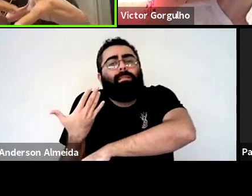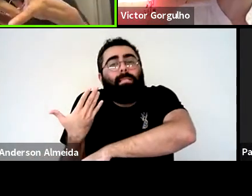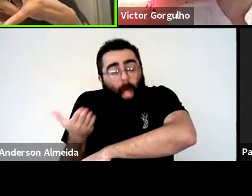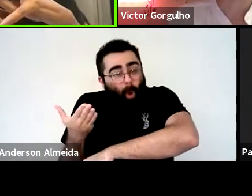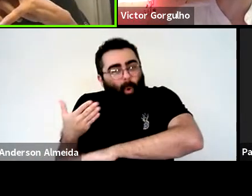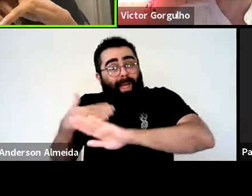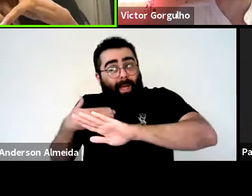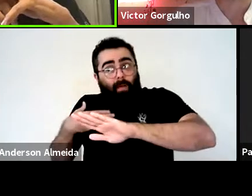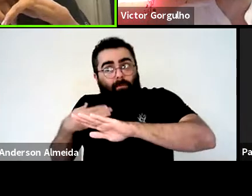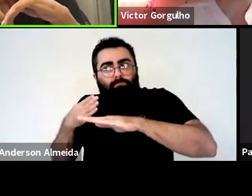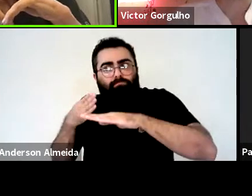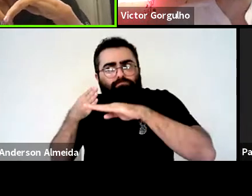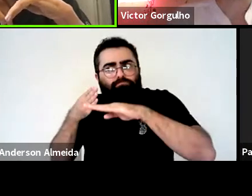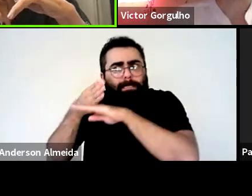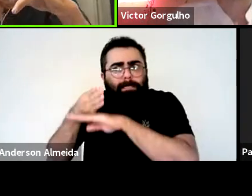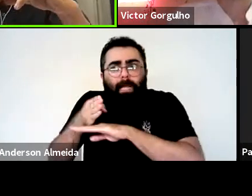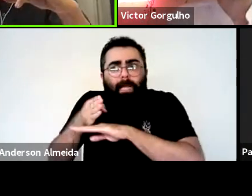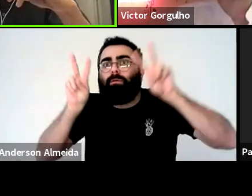naquela dimensão,